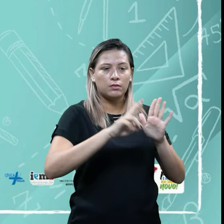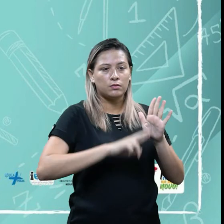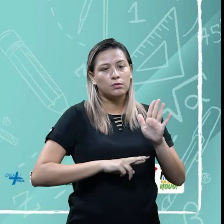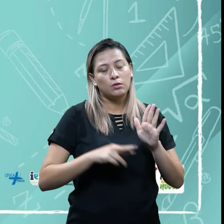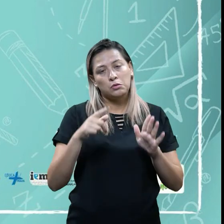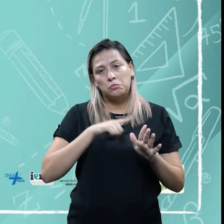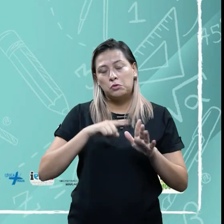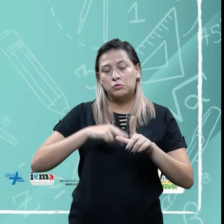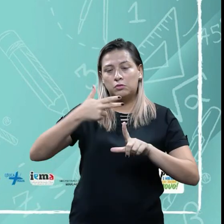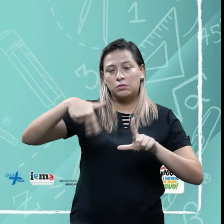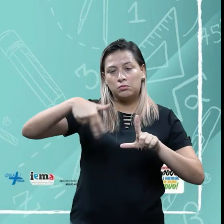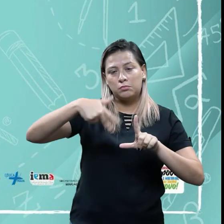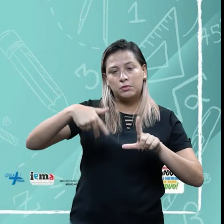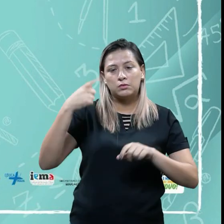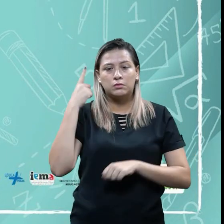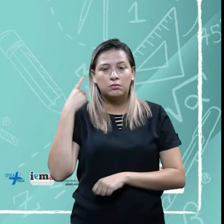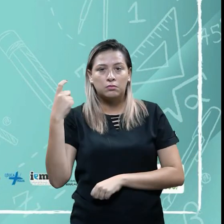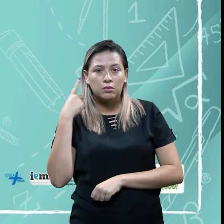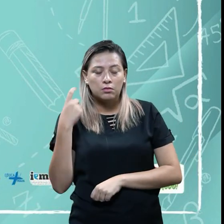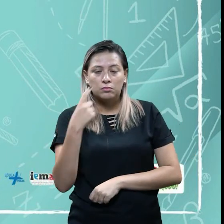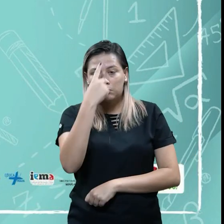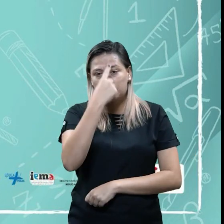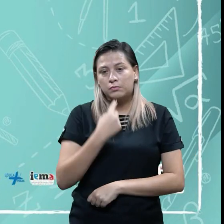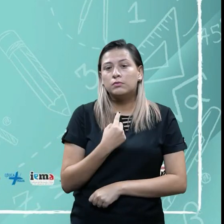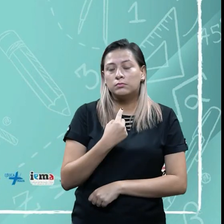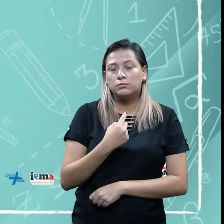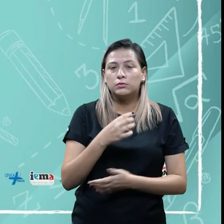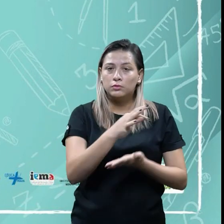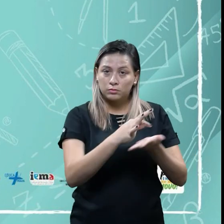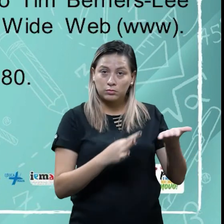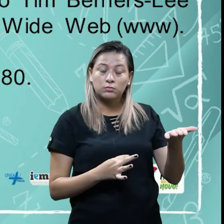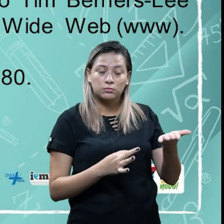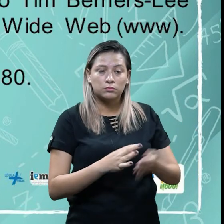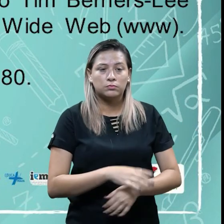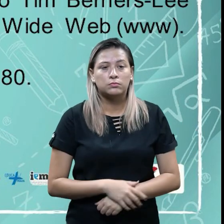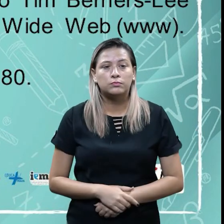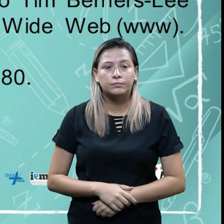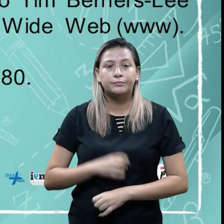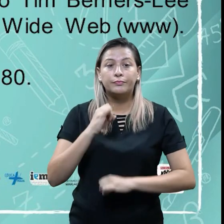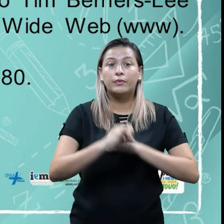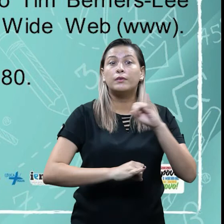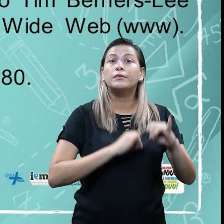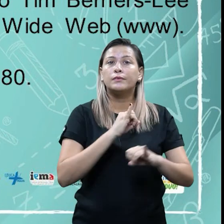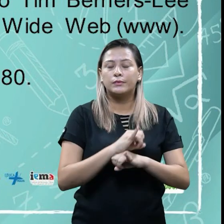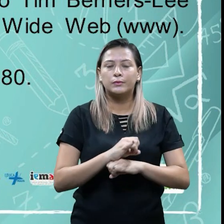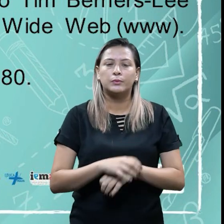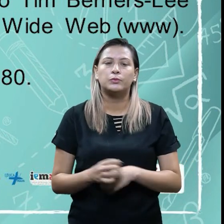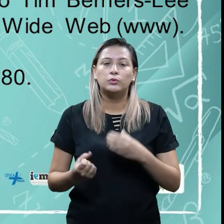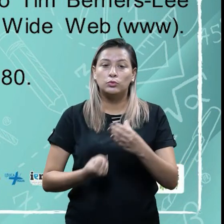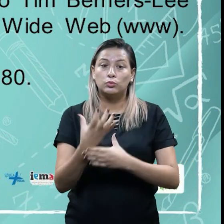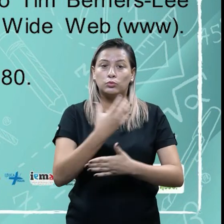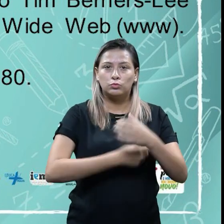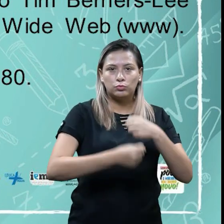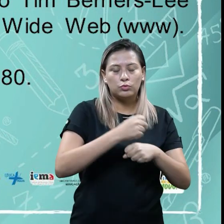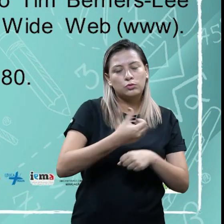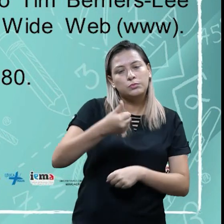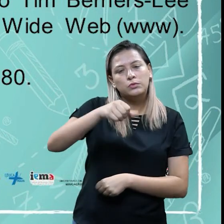incluir animação, áudio, texto também e imagens. A internet. A internet foi criada